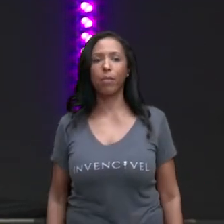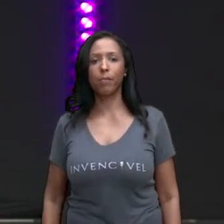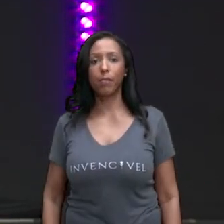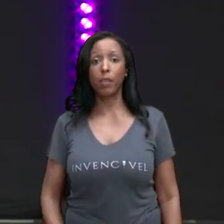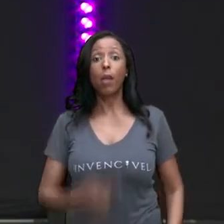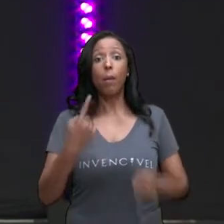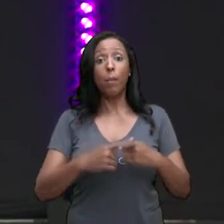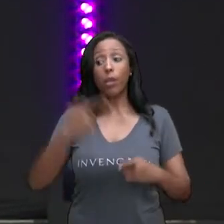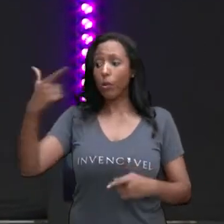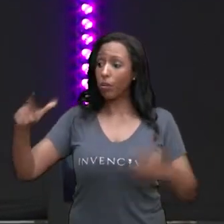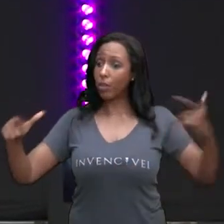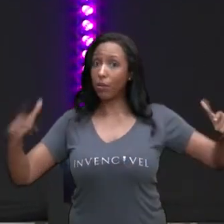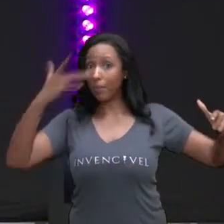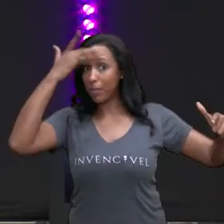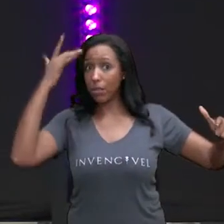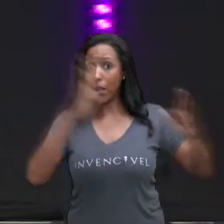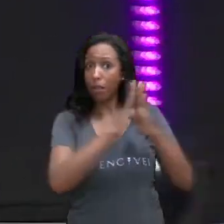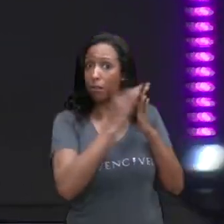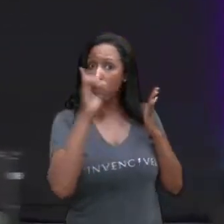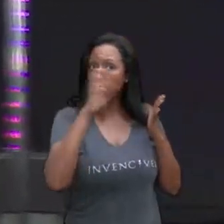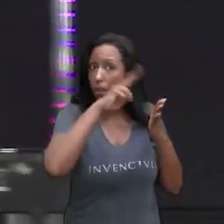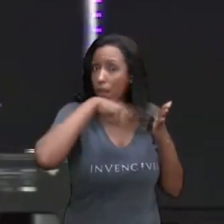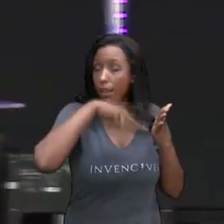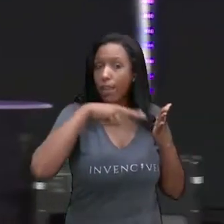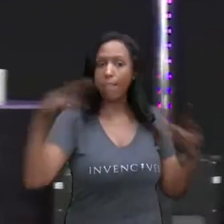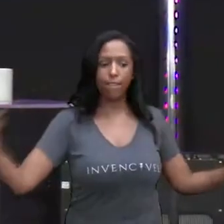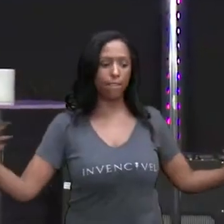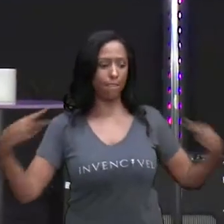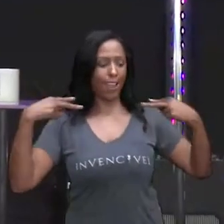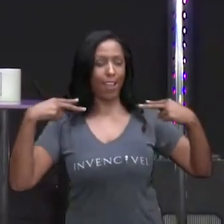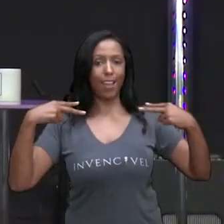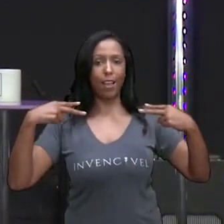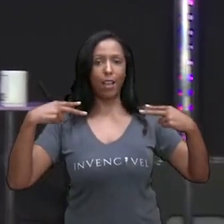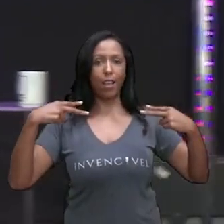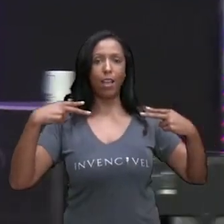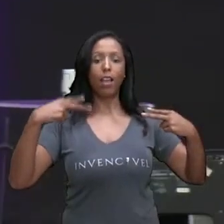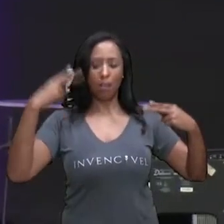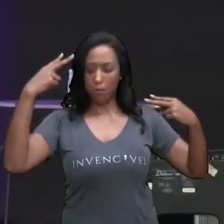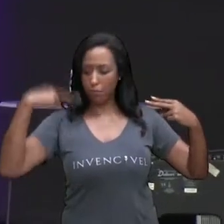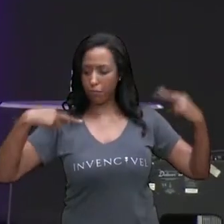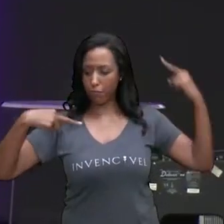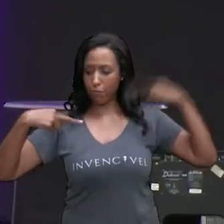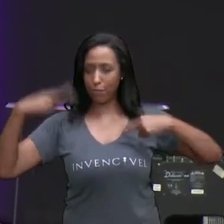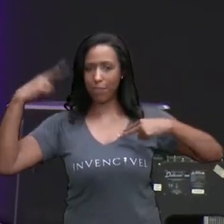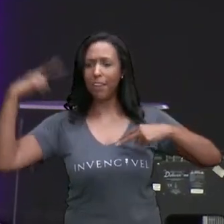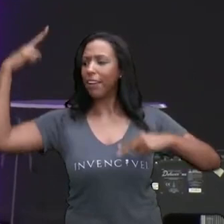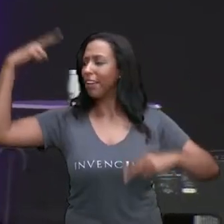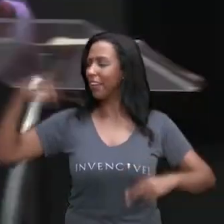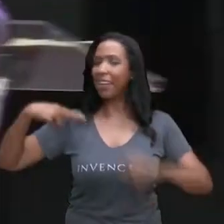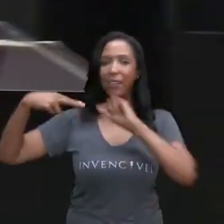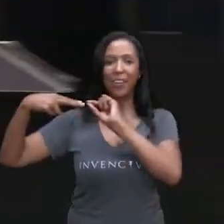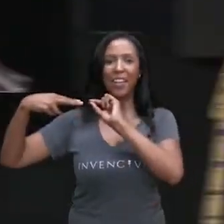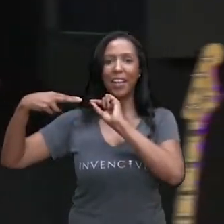atitudes. Eles começam a ver a Bíblia nos meus atos. Eles começam a ver a Bíblia no meu olhar.